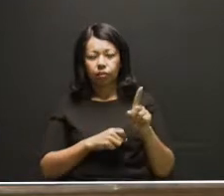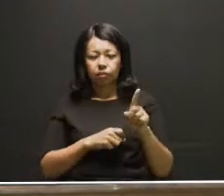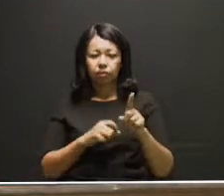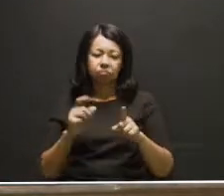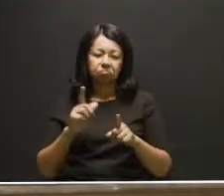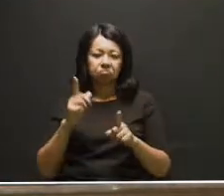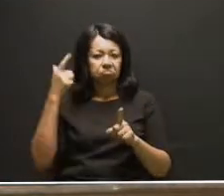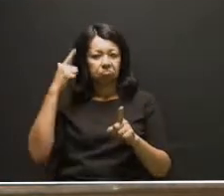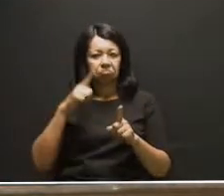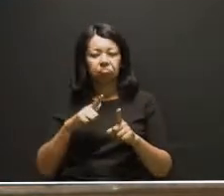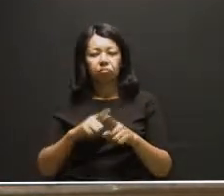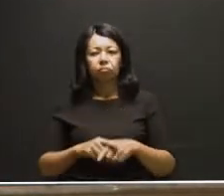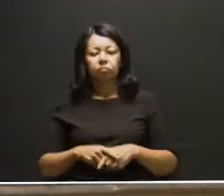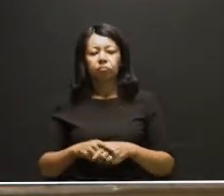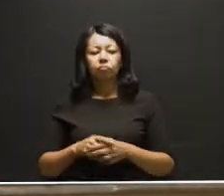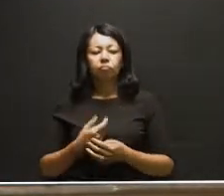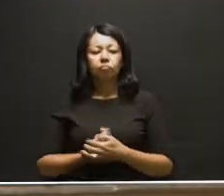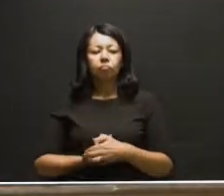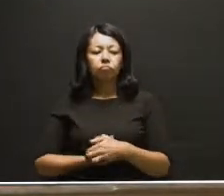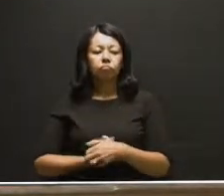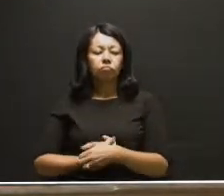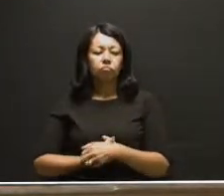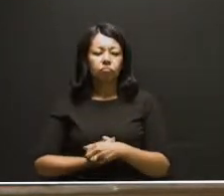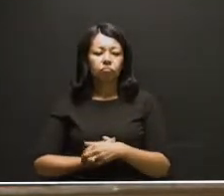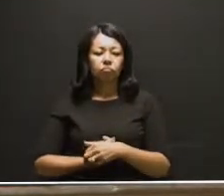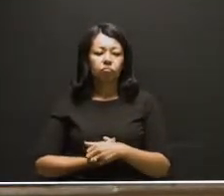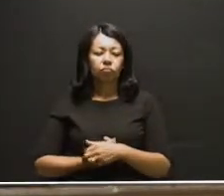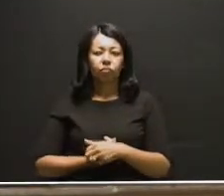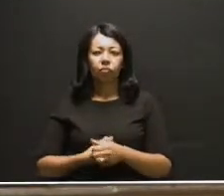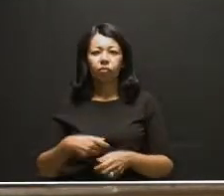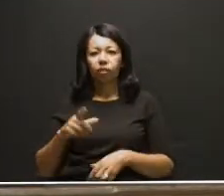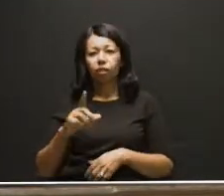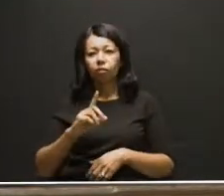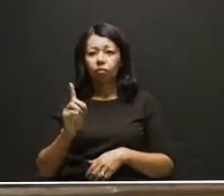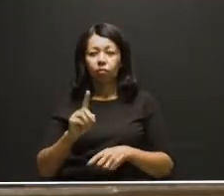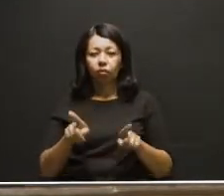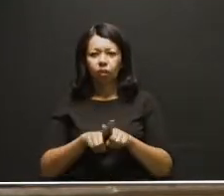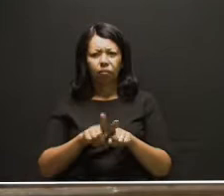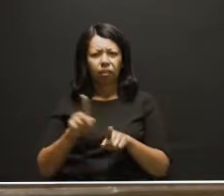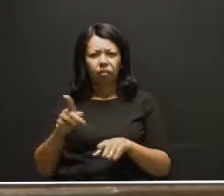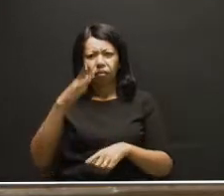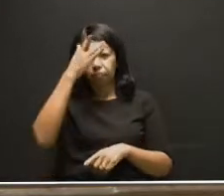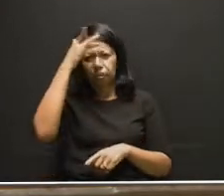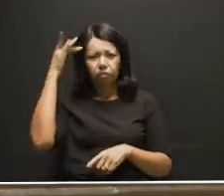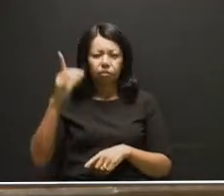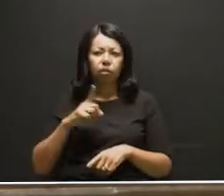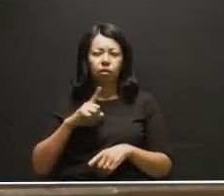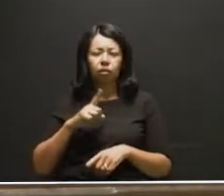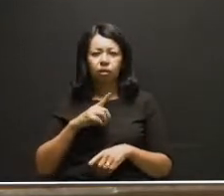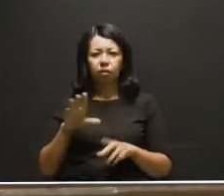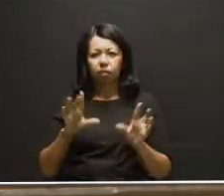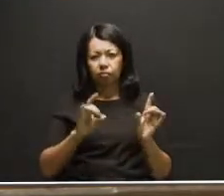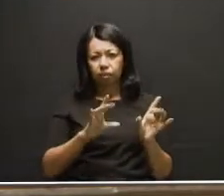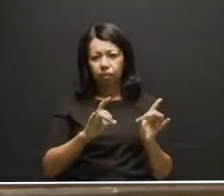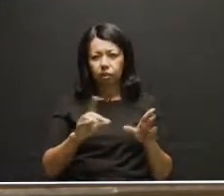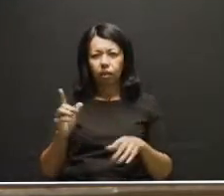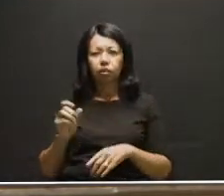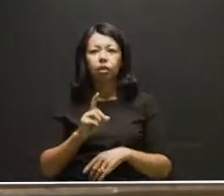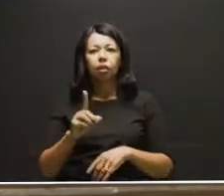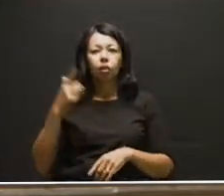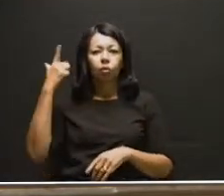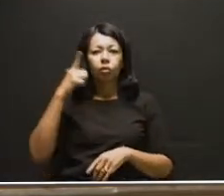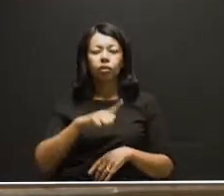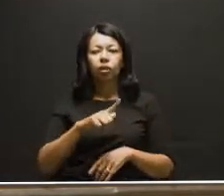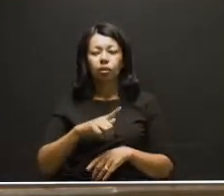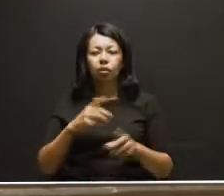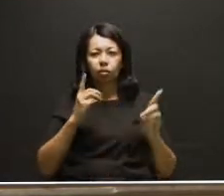em um aparelho nem o técnico que tem especialidade em cima disso e não consegue achar um hospital que tem